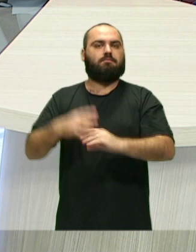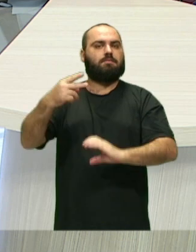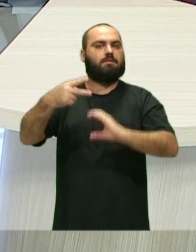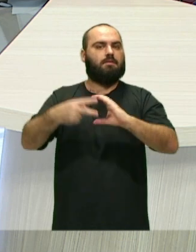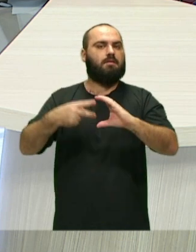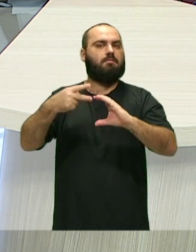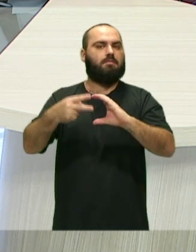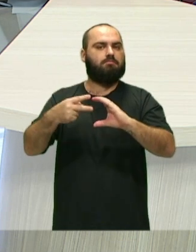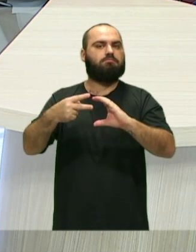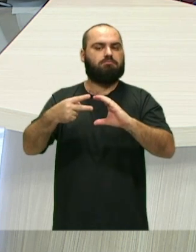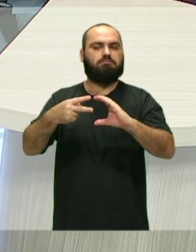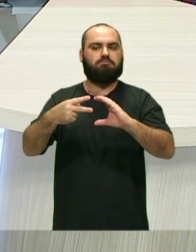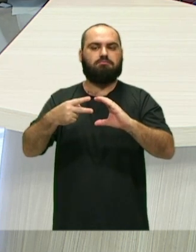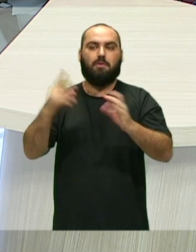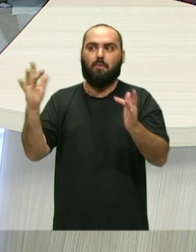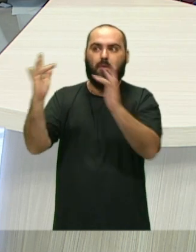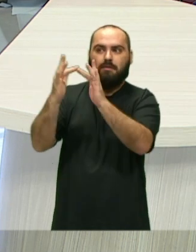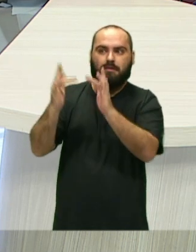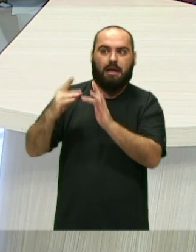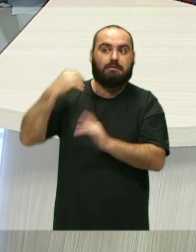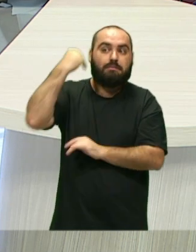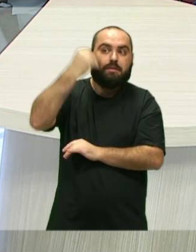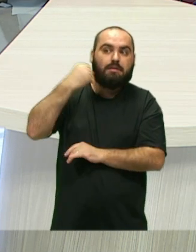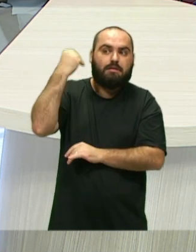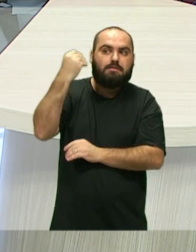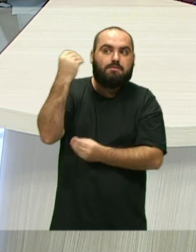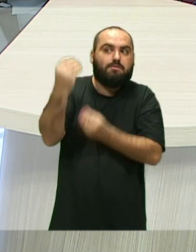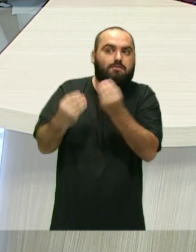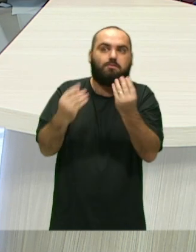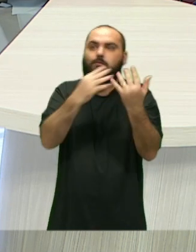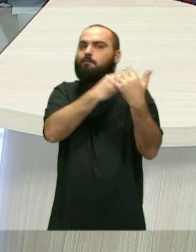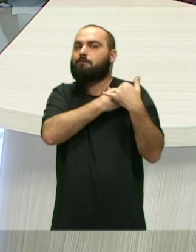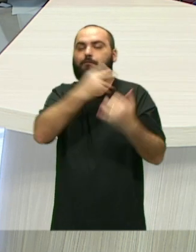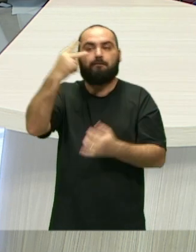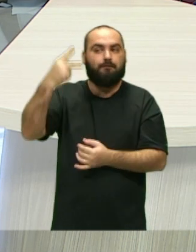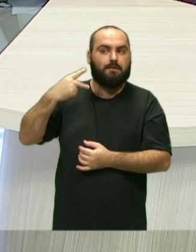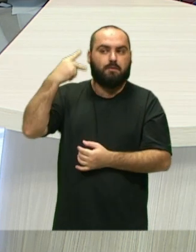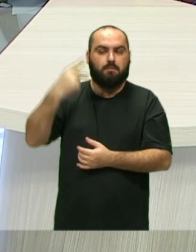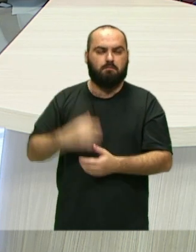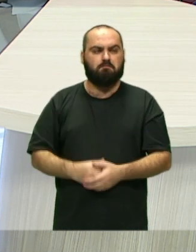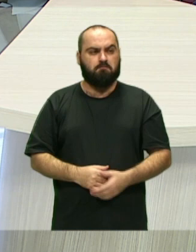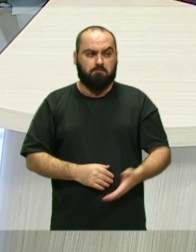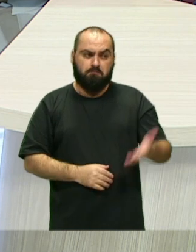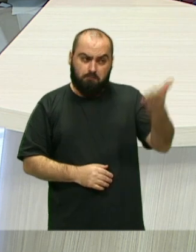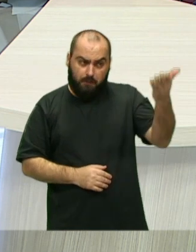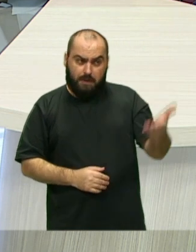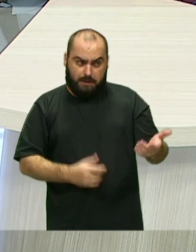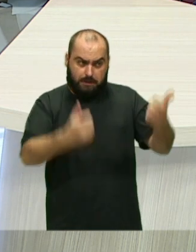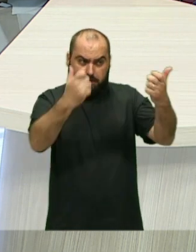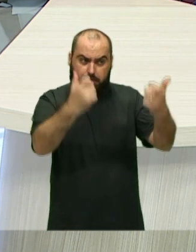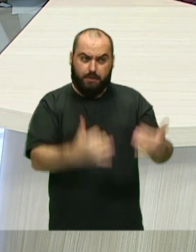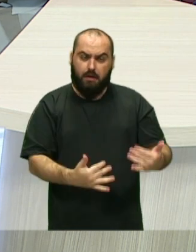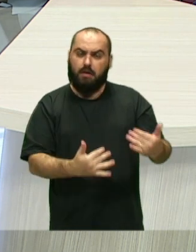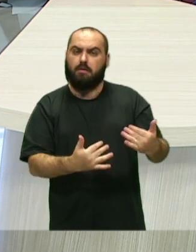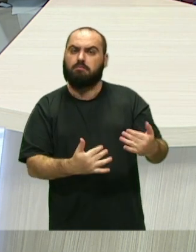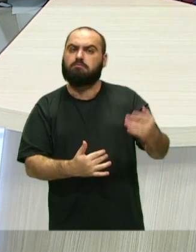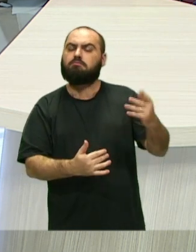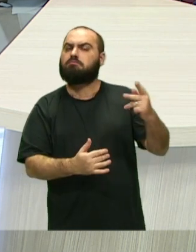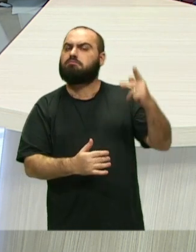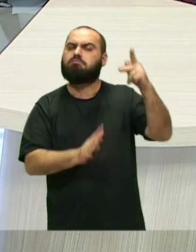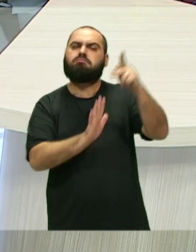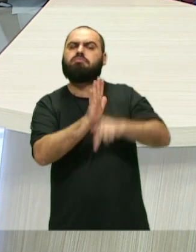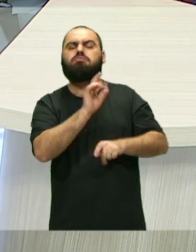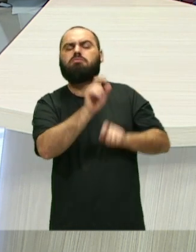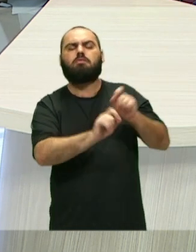vem sendo um pouco dessa experiência de ser Vereador explicasse para o público assim o que é esse projeto eu falei um pouquinho aqui